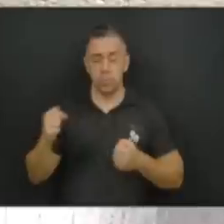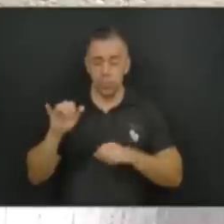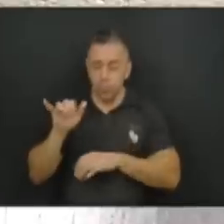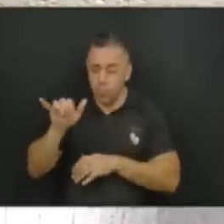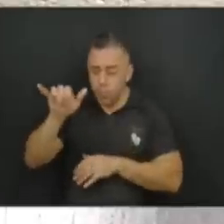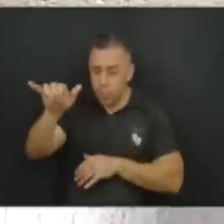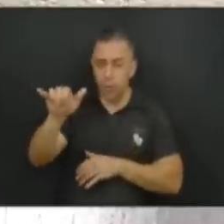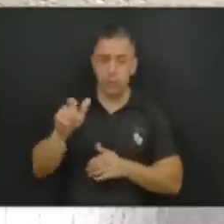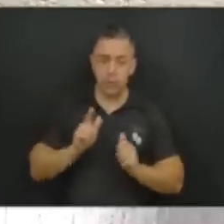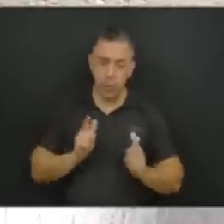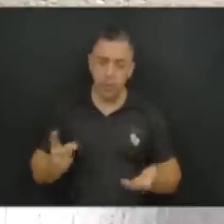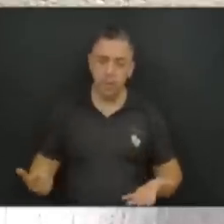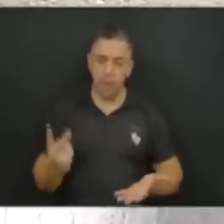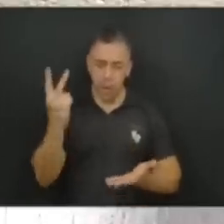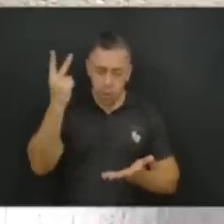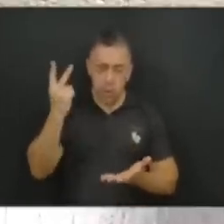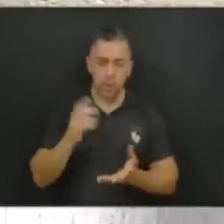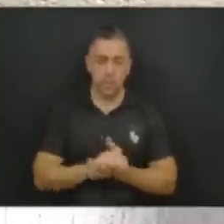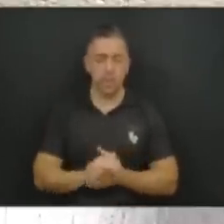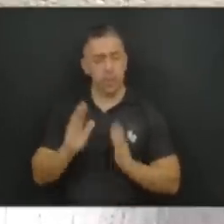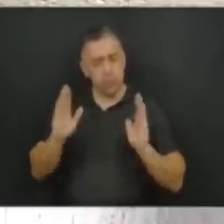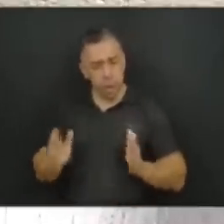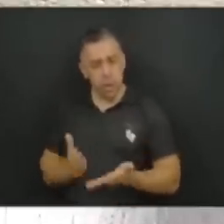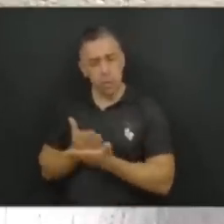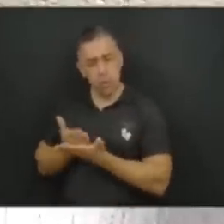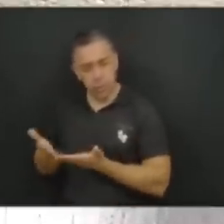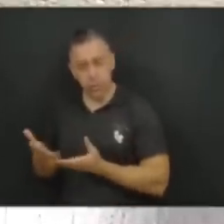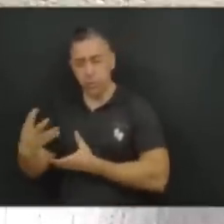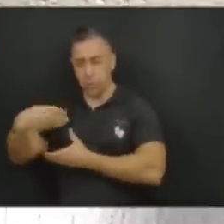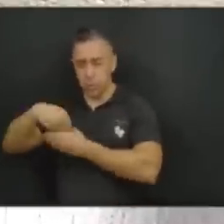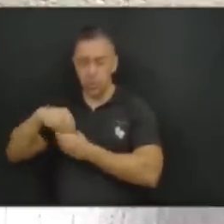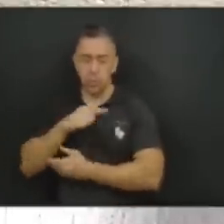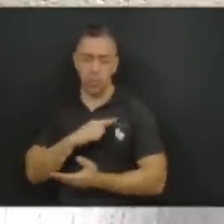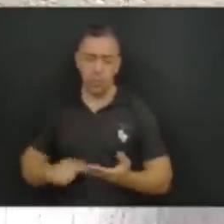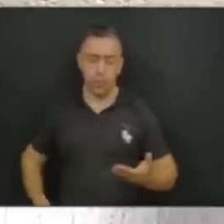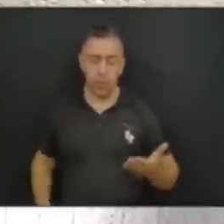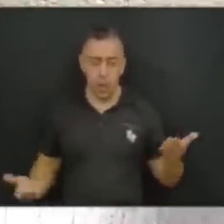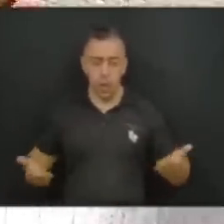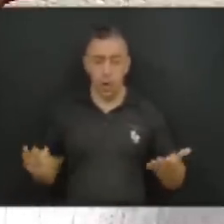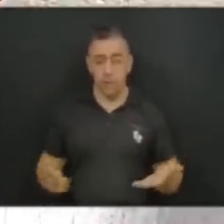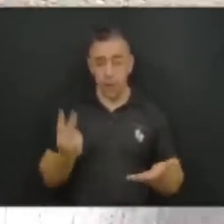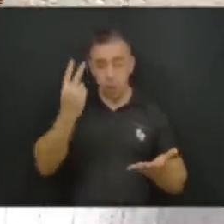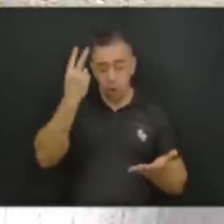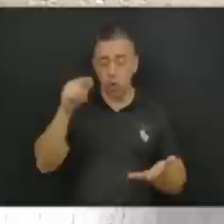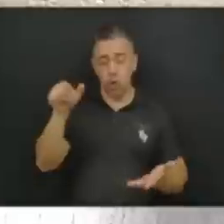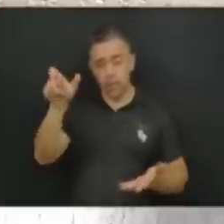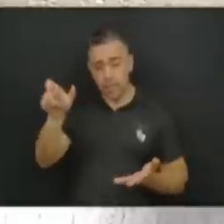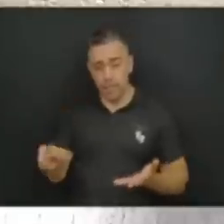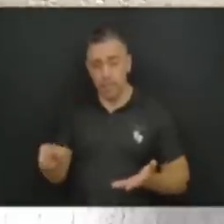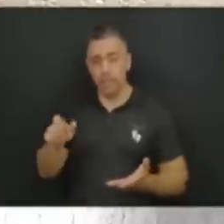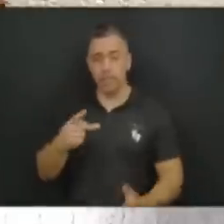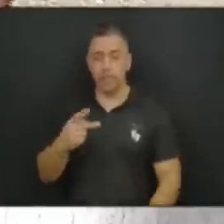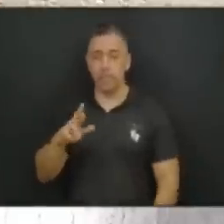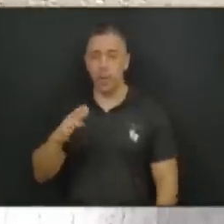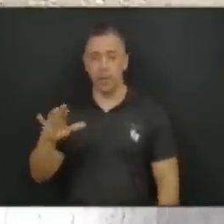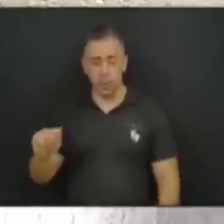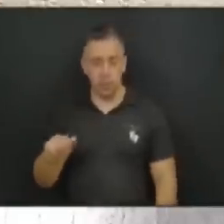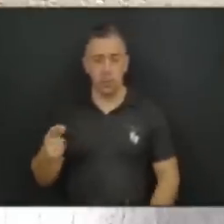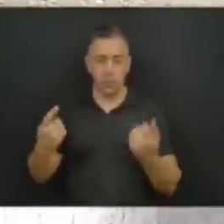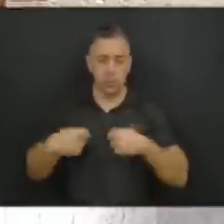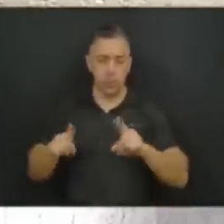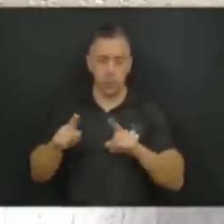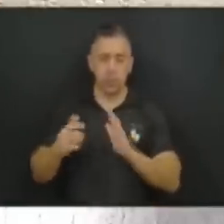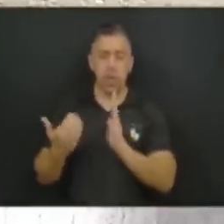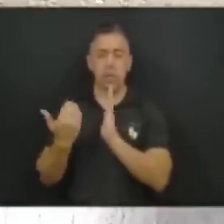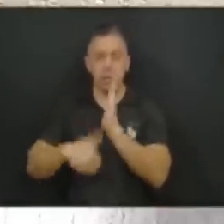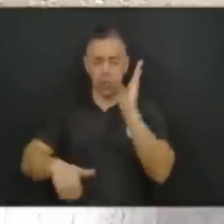valorizados Líder Marcelo miqueletto e isso já começou a acontecer dentro do governo e para que os prazos sejam valorizados Nós não precisamos